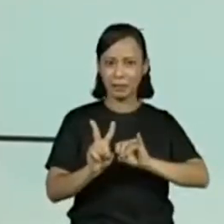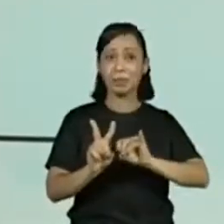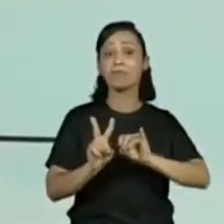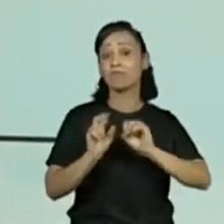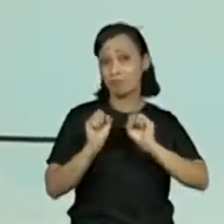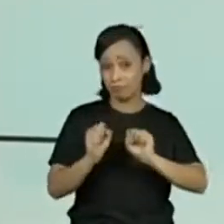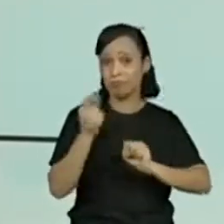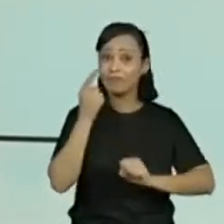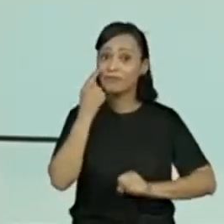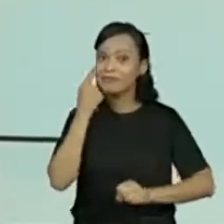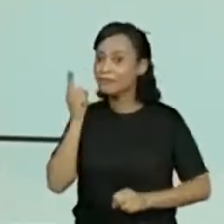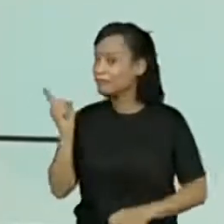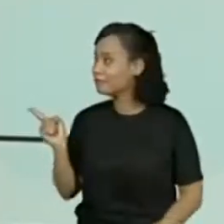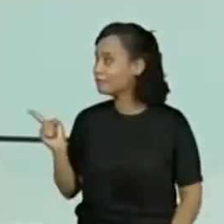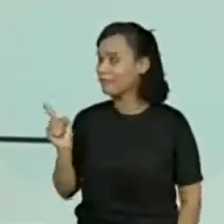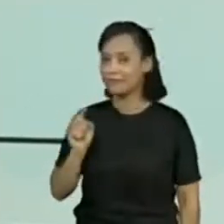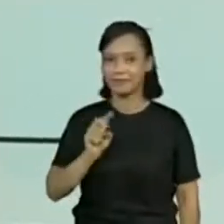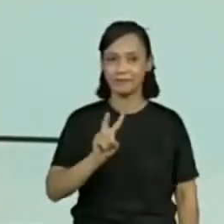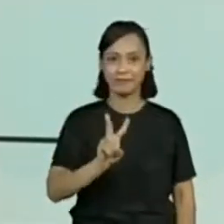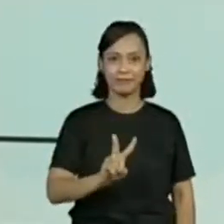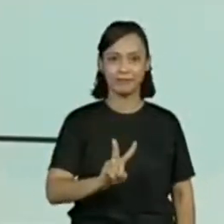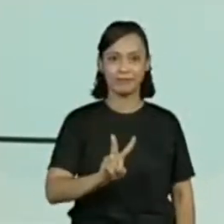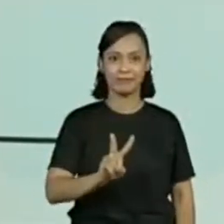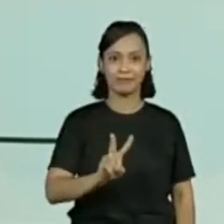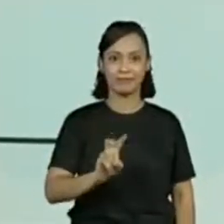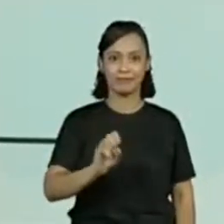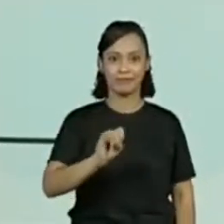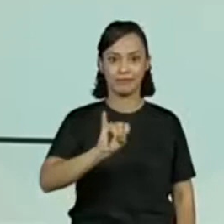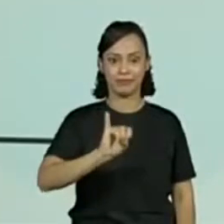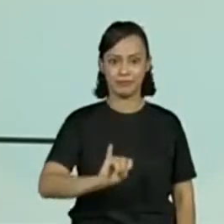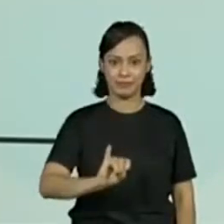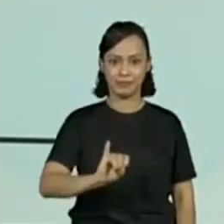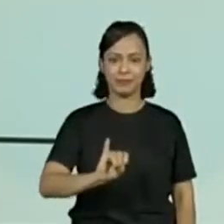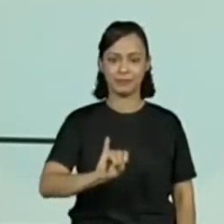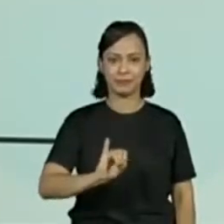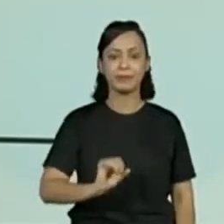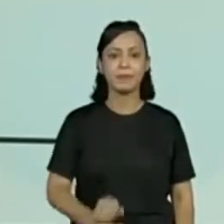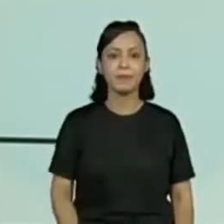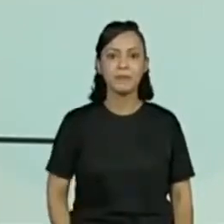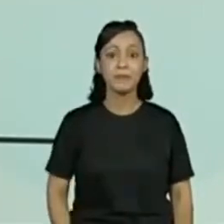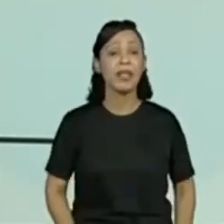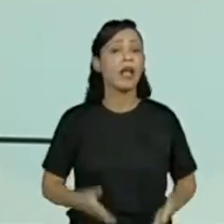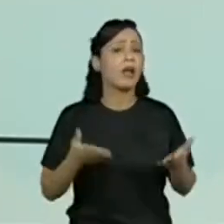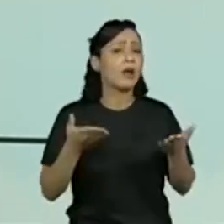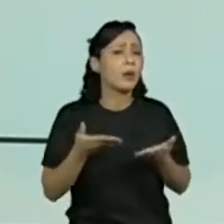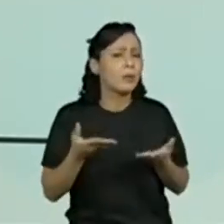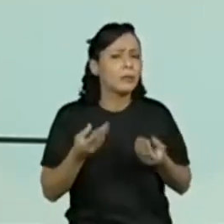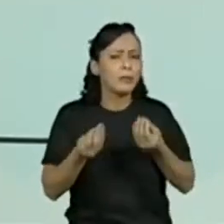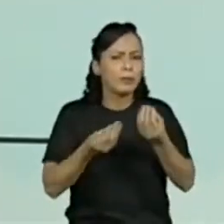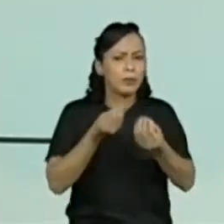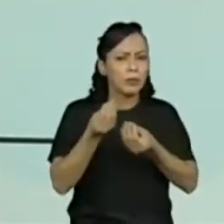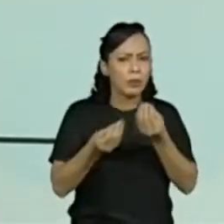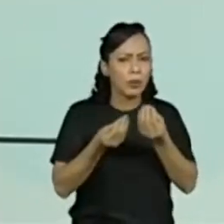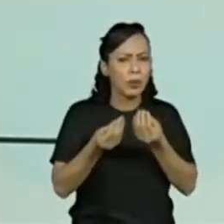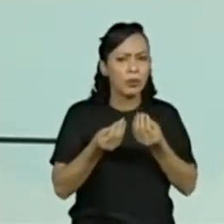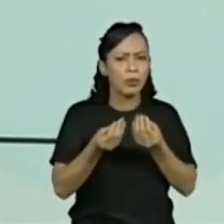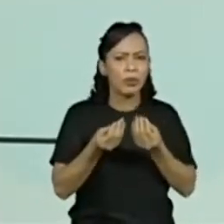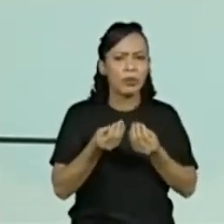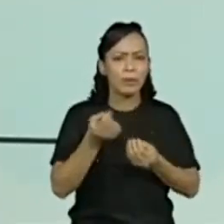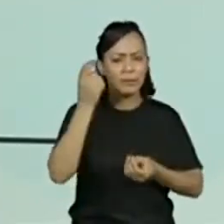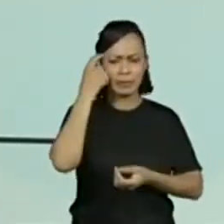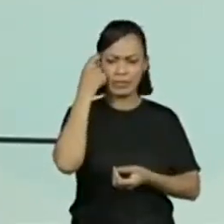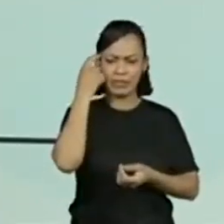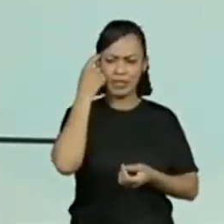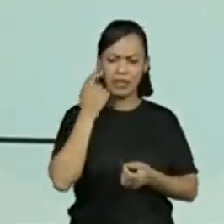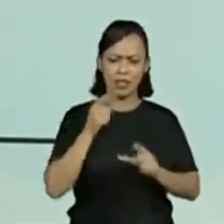vi vi agora a professora vive para escrever curar do virado